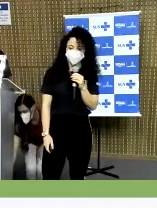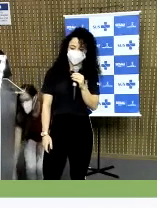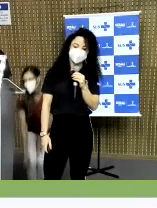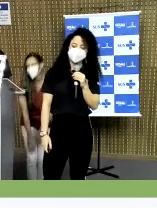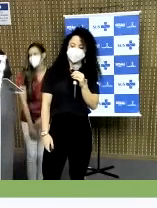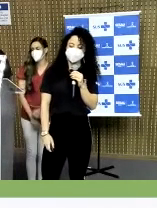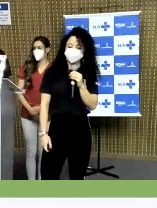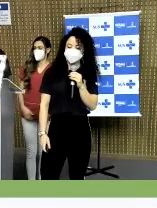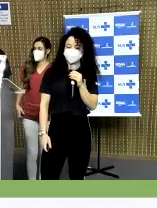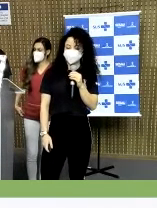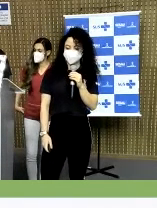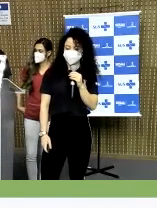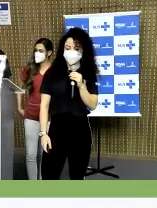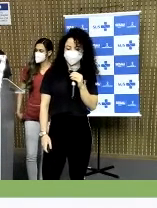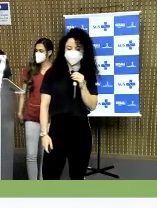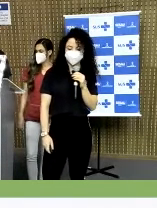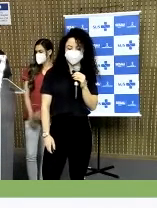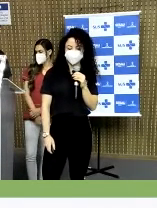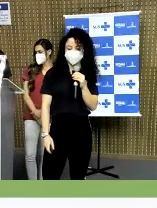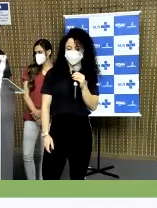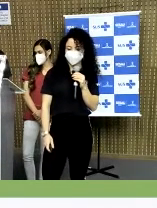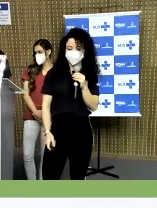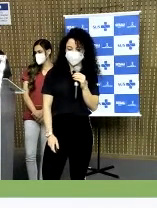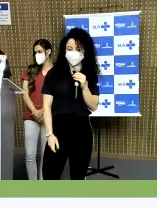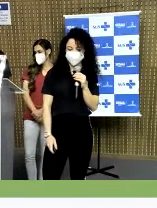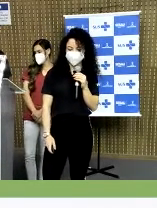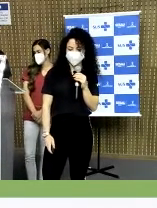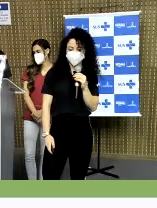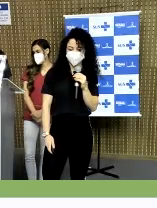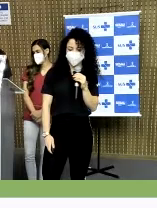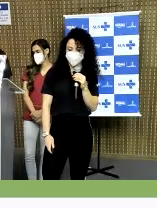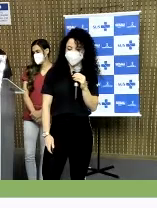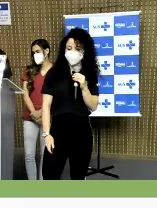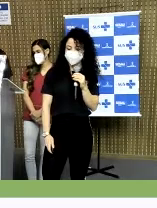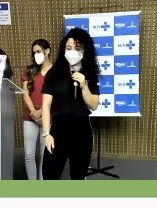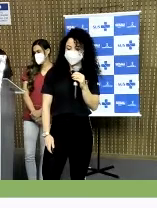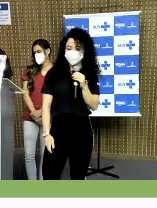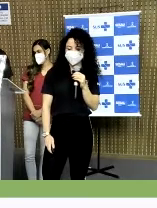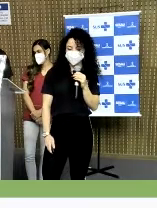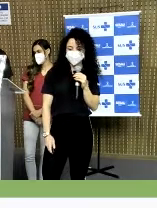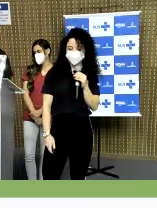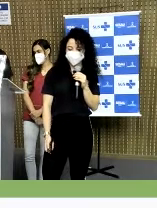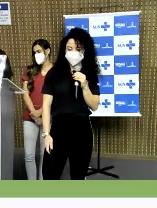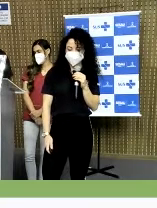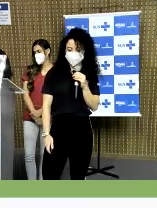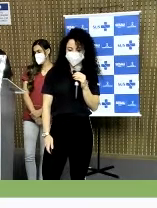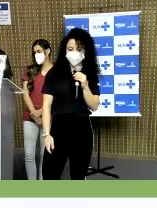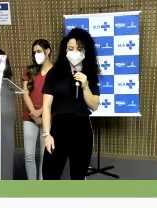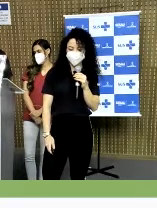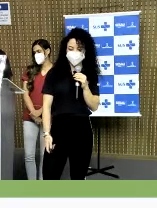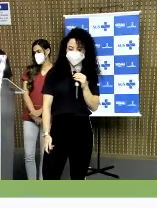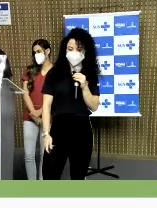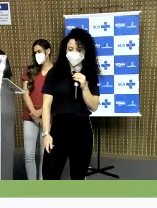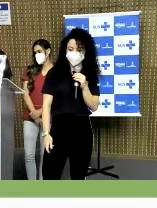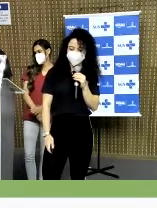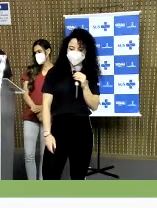e infantil. No ano de 2020, nós tivemos 3 casos de óbito fetal e nós tivemos 1 caso de